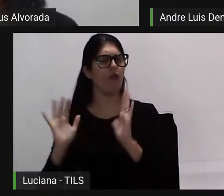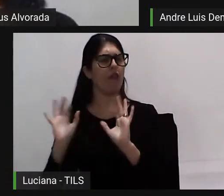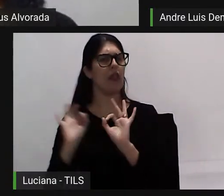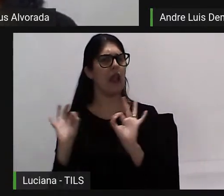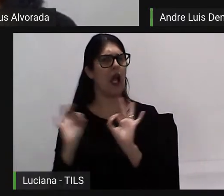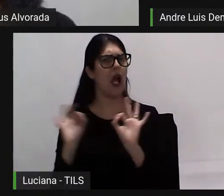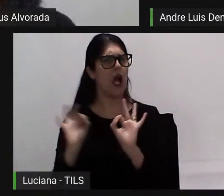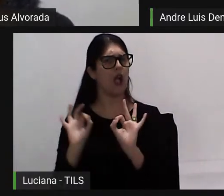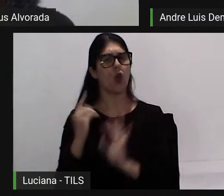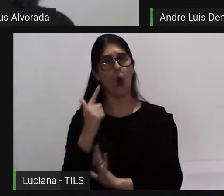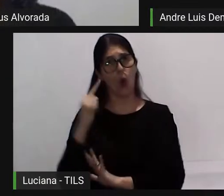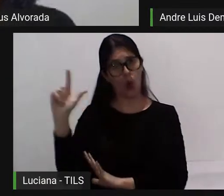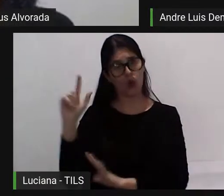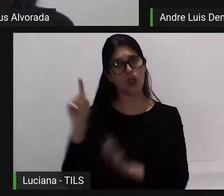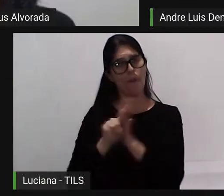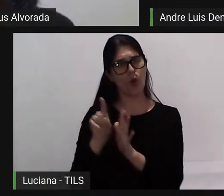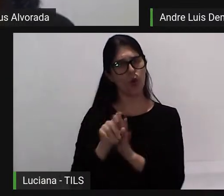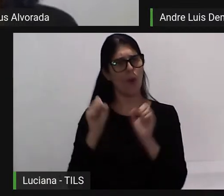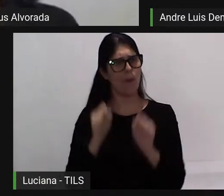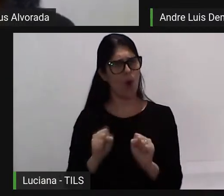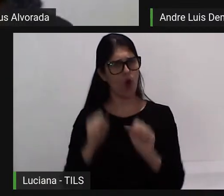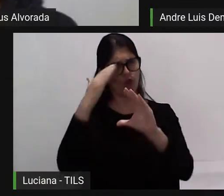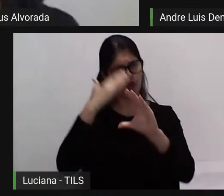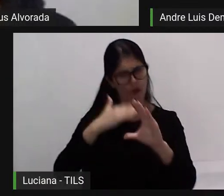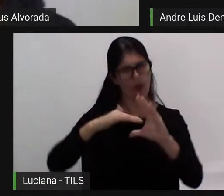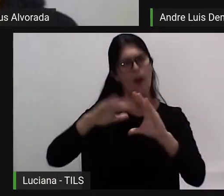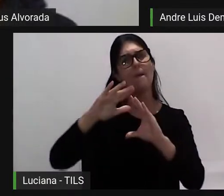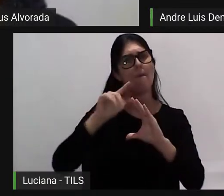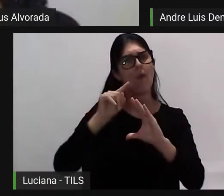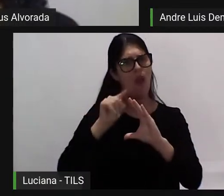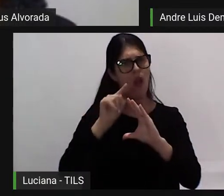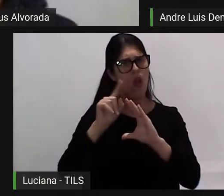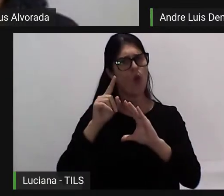respondidas através do e-mail do ensino, só repetindo aqui,